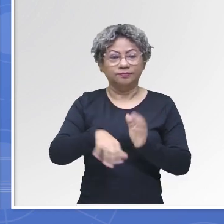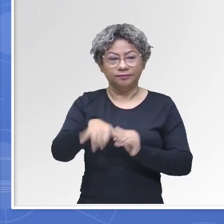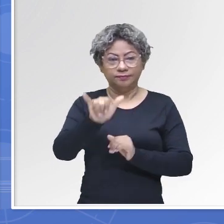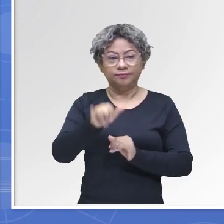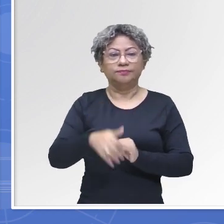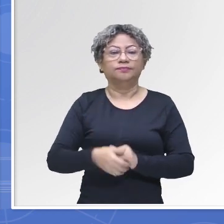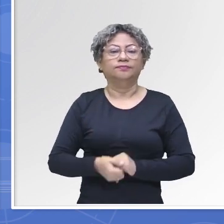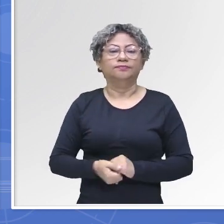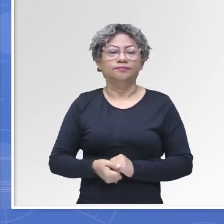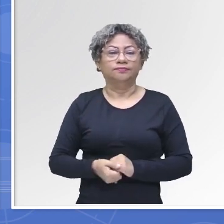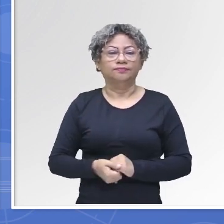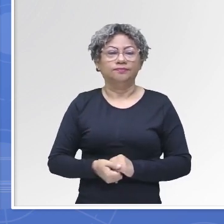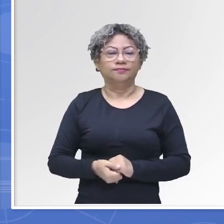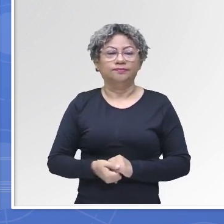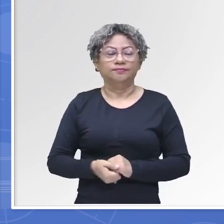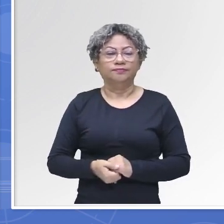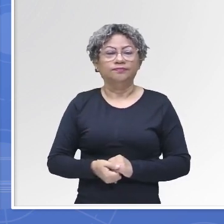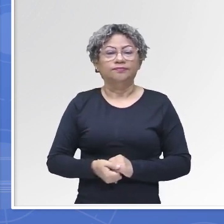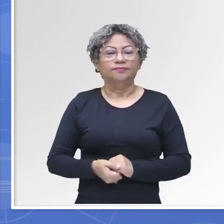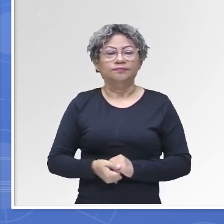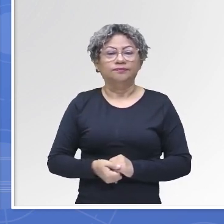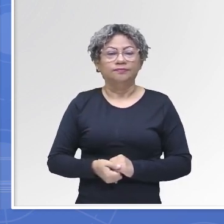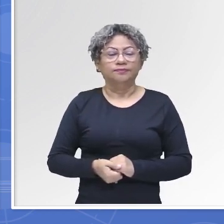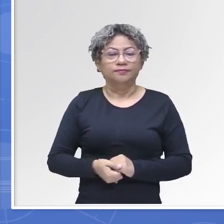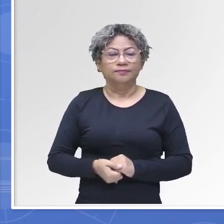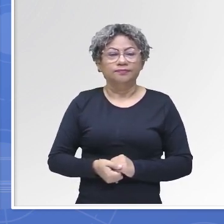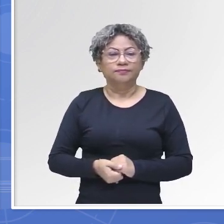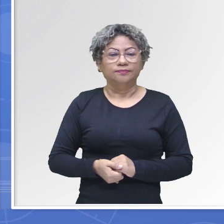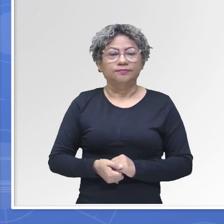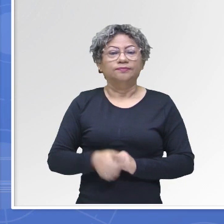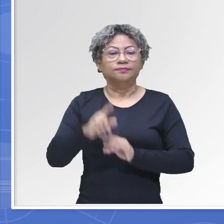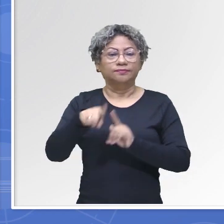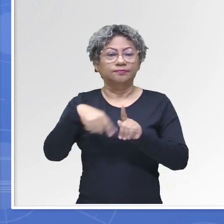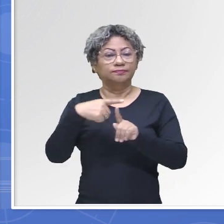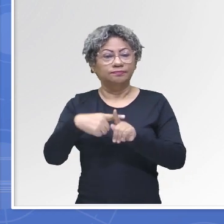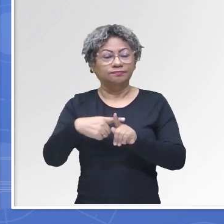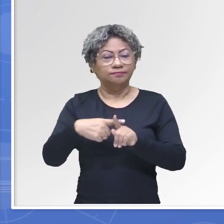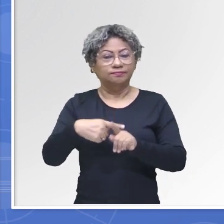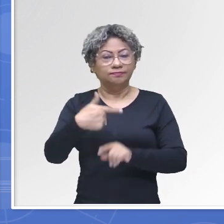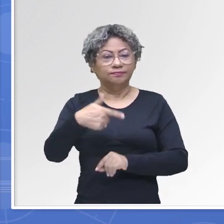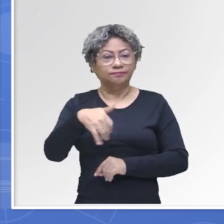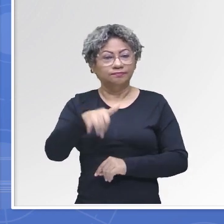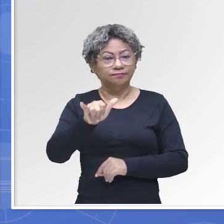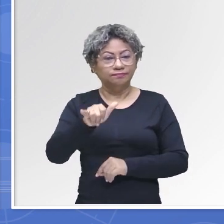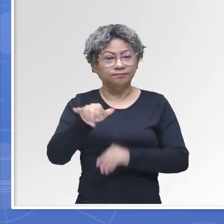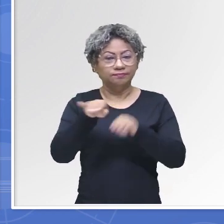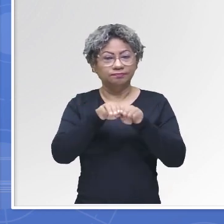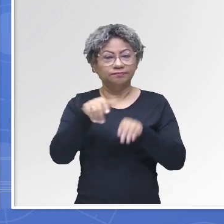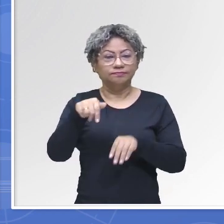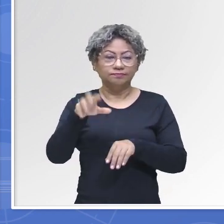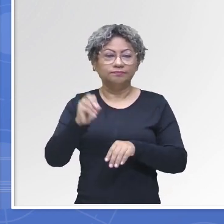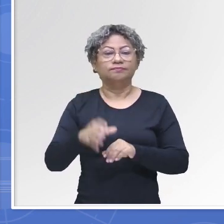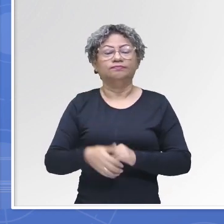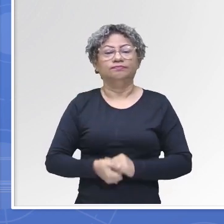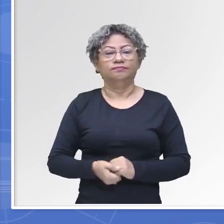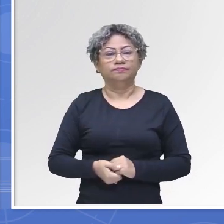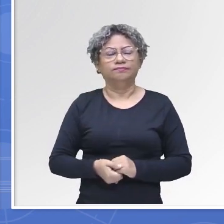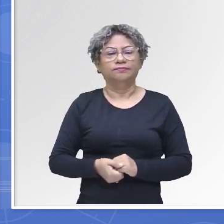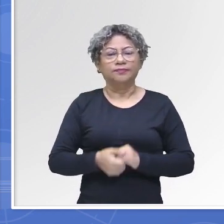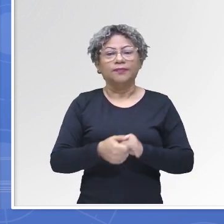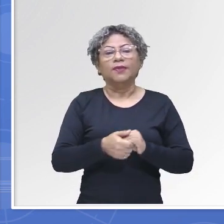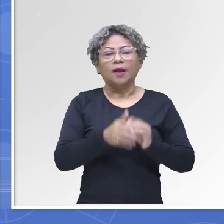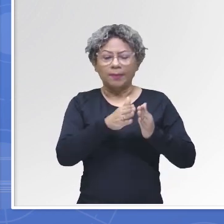é 100, 5 vezes menos y, menos 5y. Pronto, você vai encontrar o